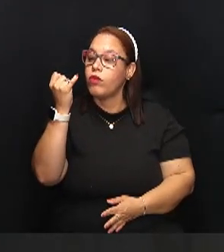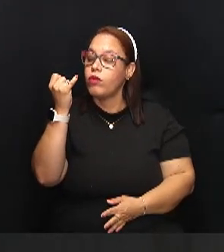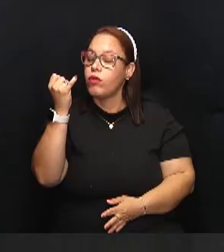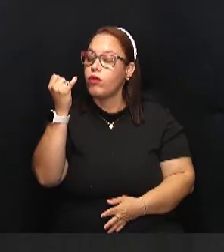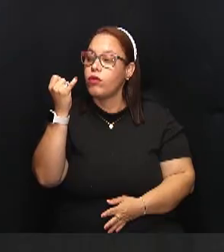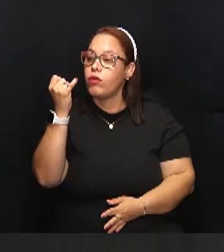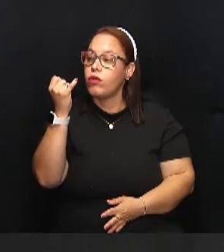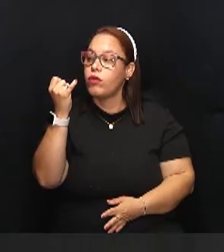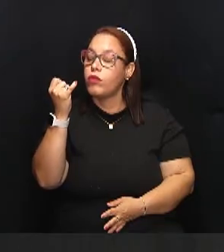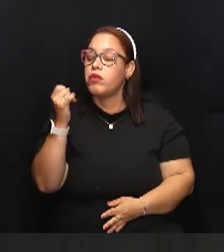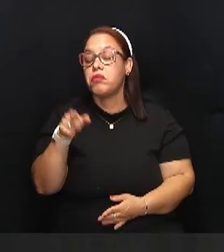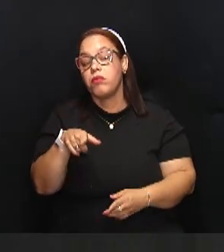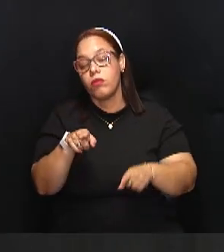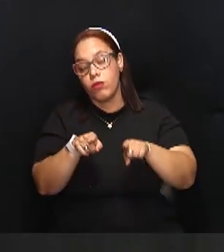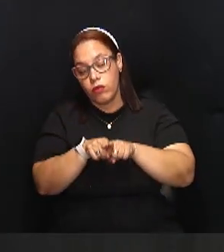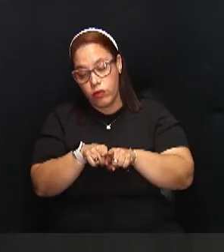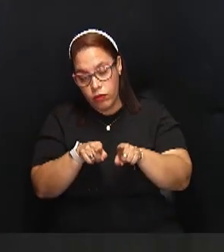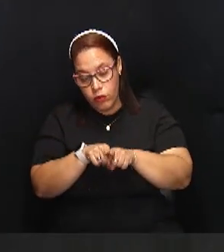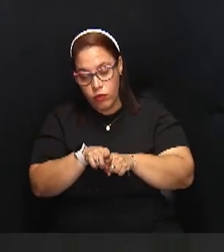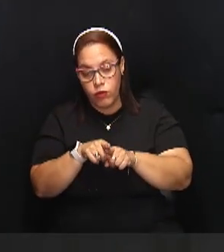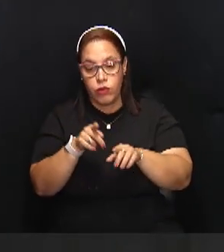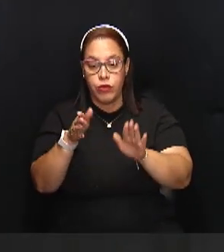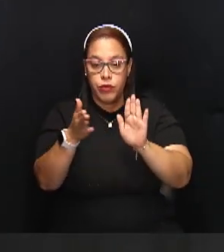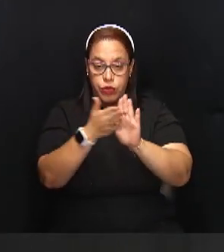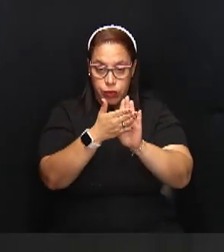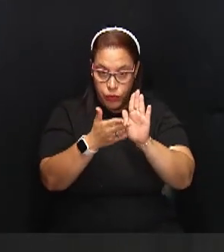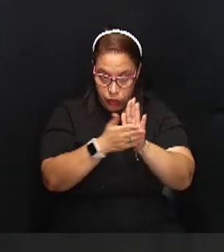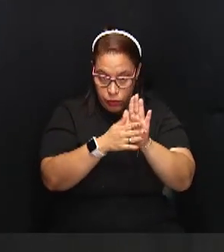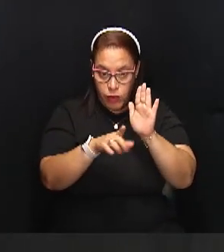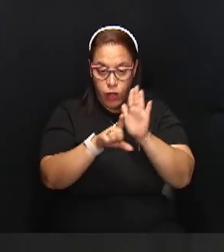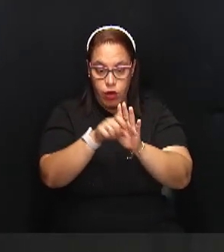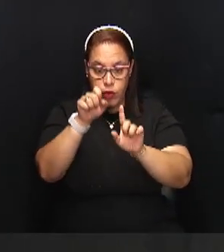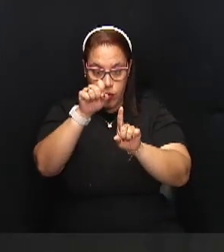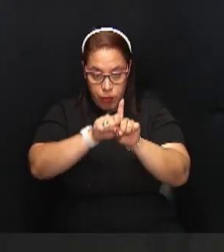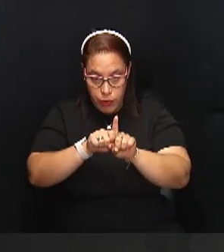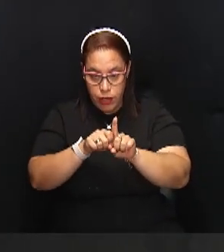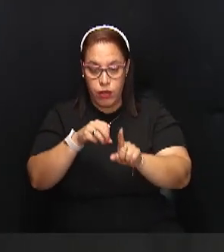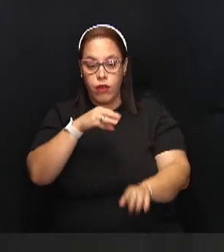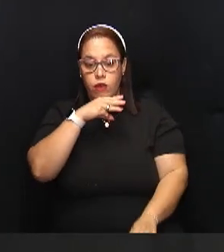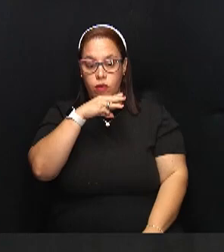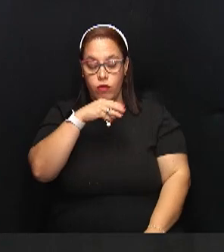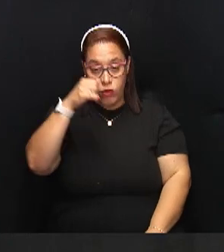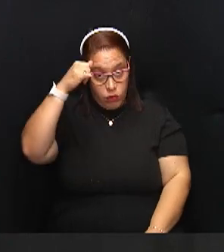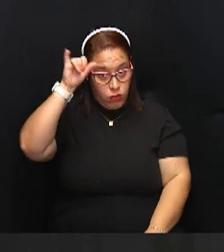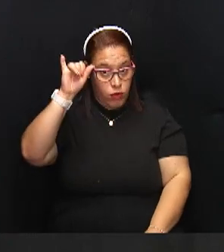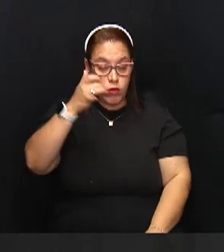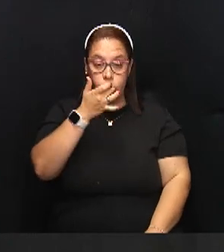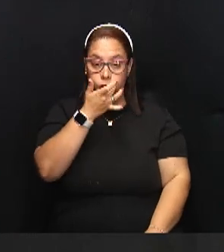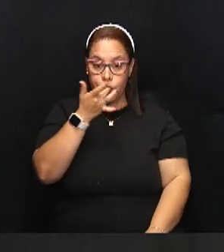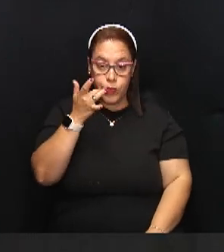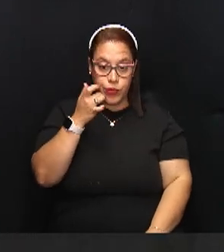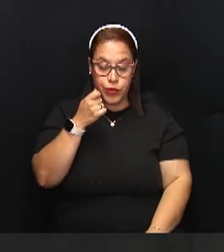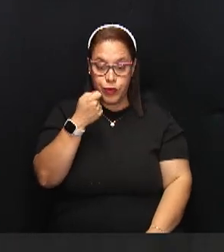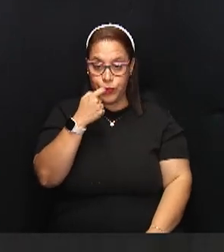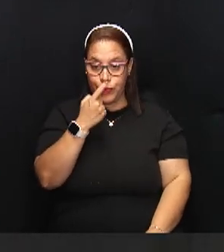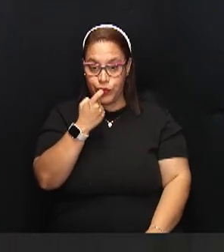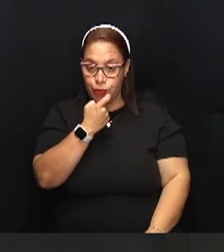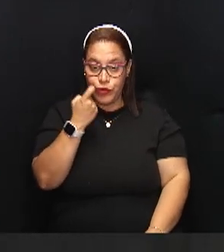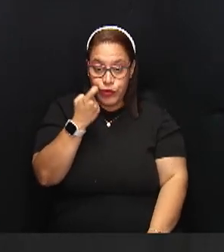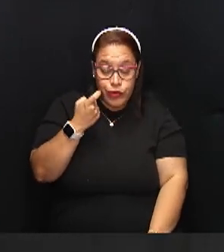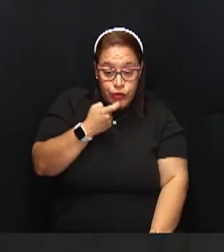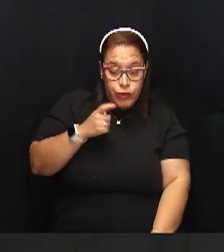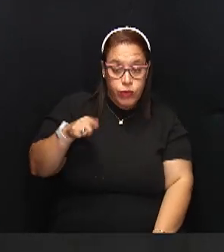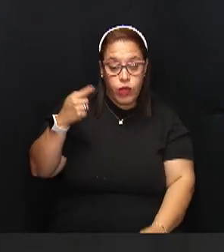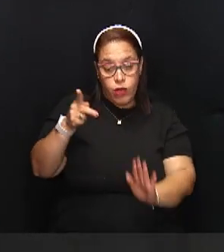a felicidade também de propor uma lei que é o mês de março, que é o mês de prevenção da saúde bucal. Então nós temos e